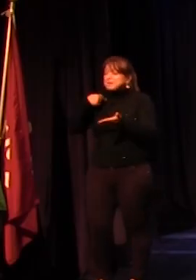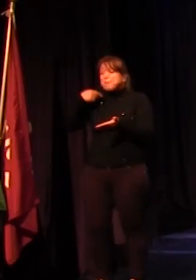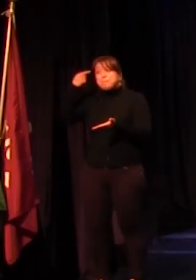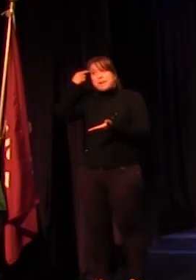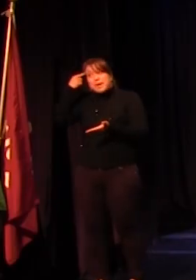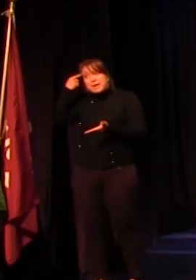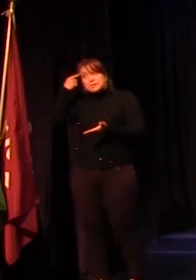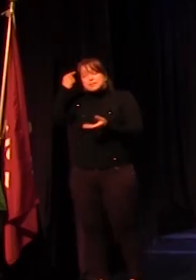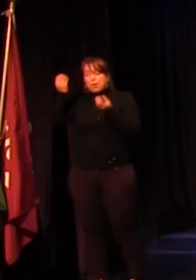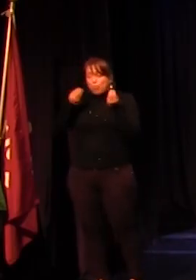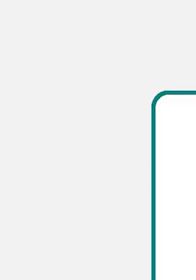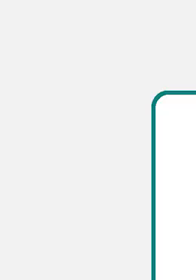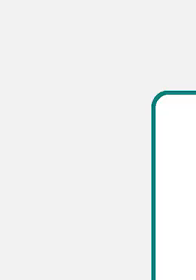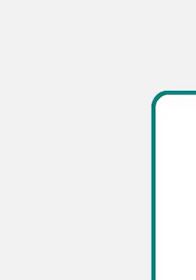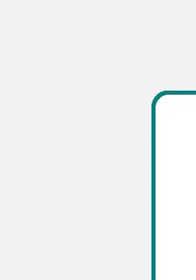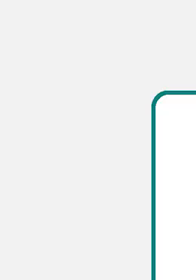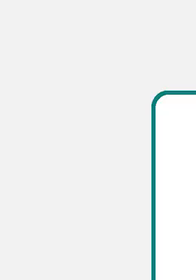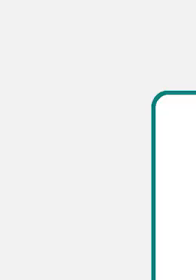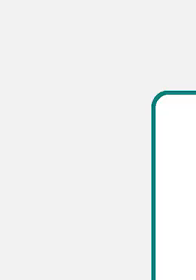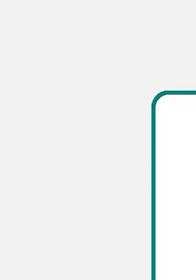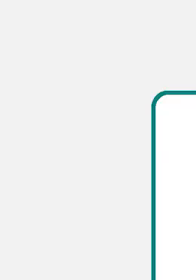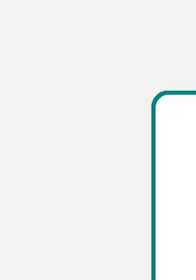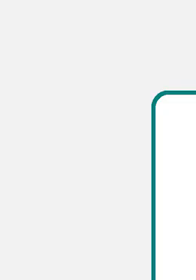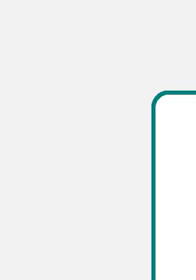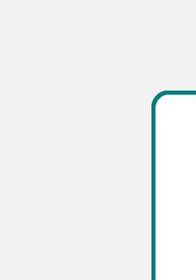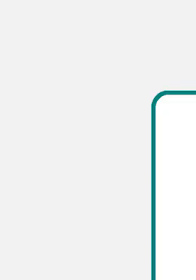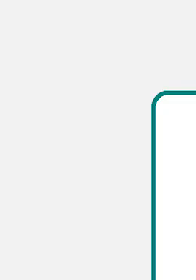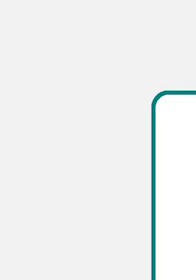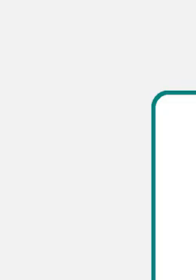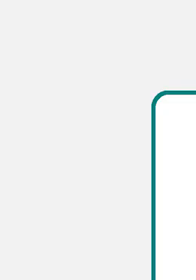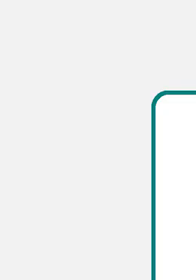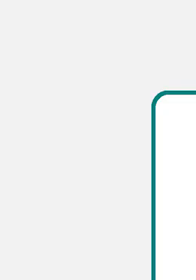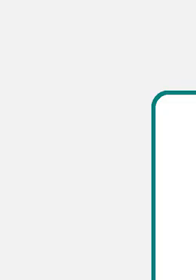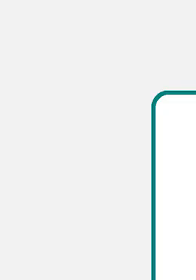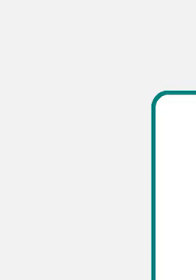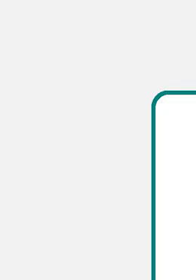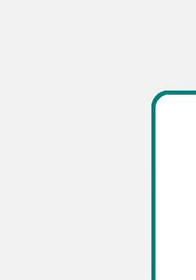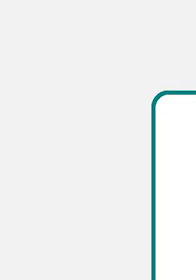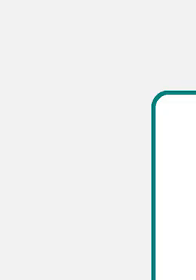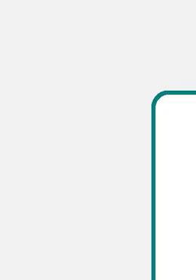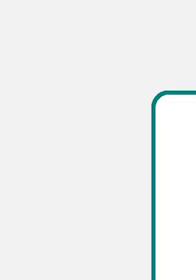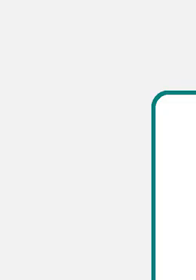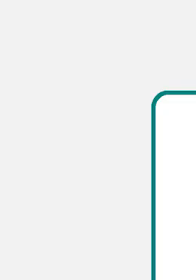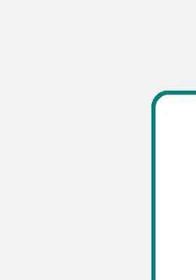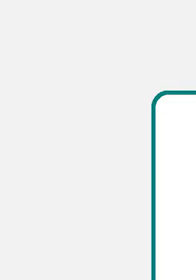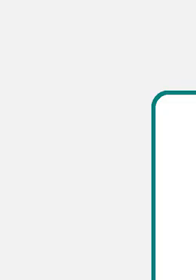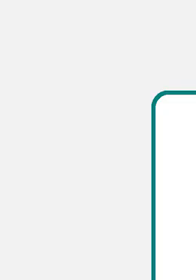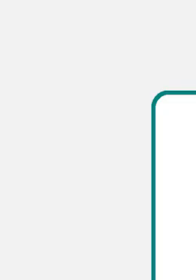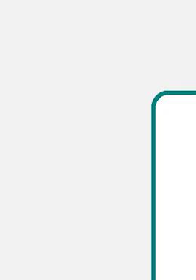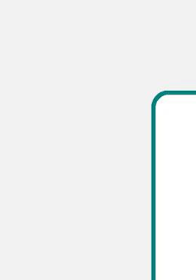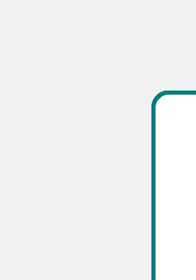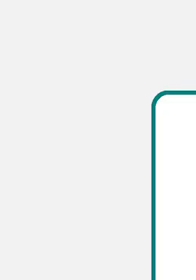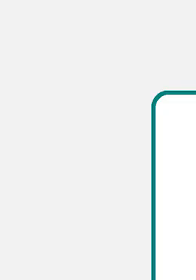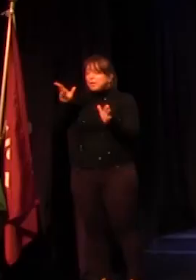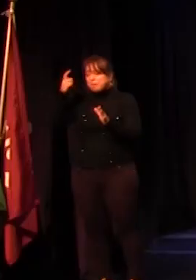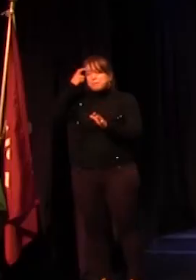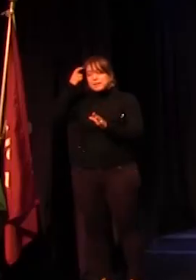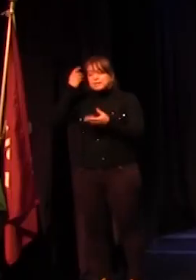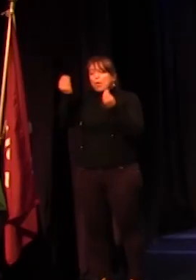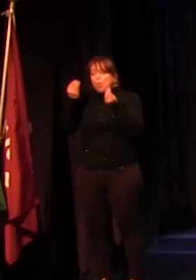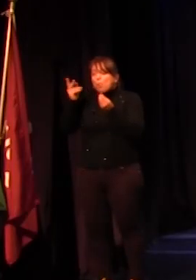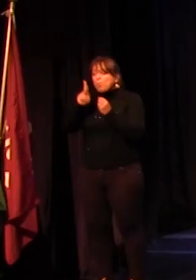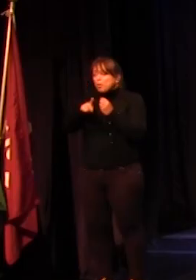em alguma coisa em relação a isso. Né? Quando a gente olha para a questão da formação dos nossos professores, o secretário também já fez